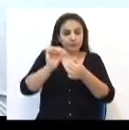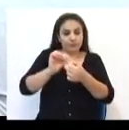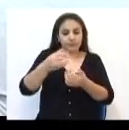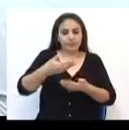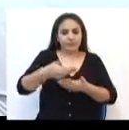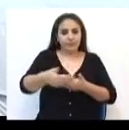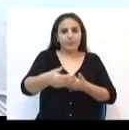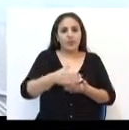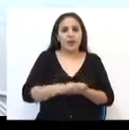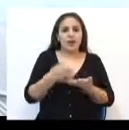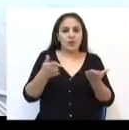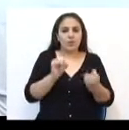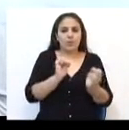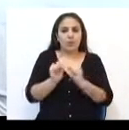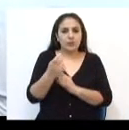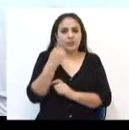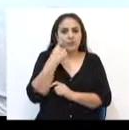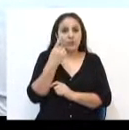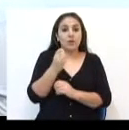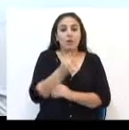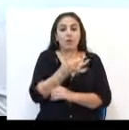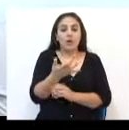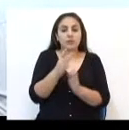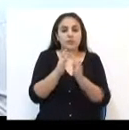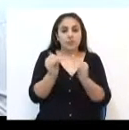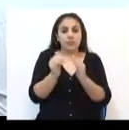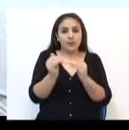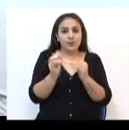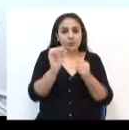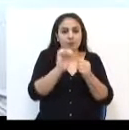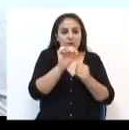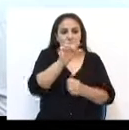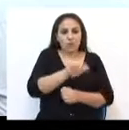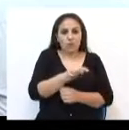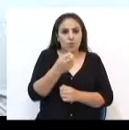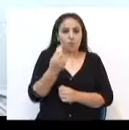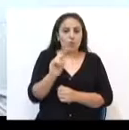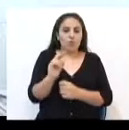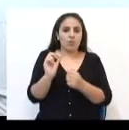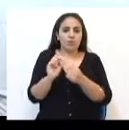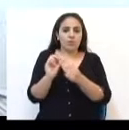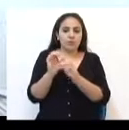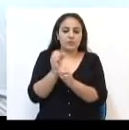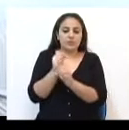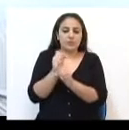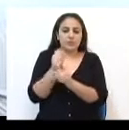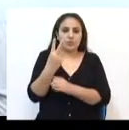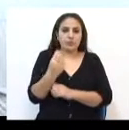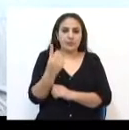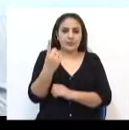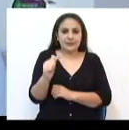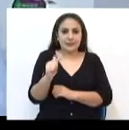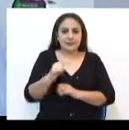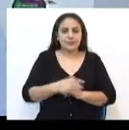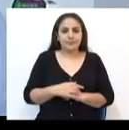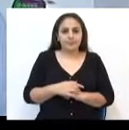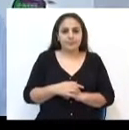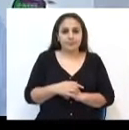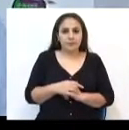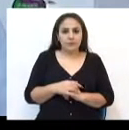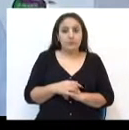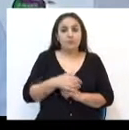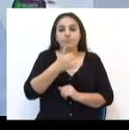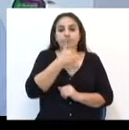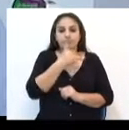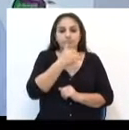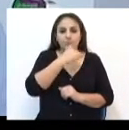Desta forma, é possível definir quais pedidos serão repetidos no orçamento de 2017.